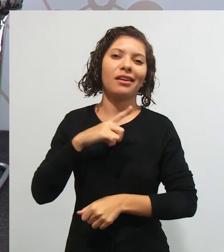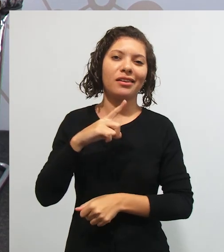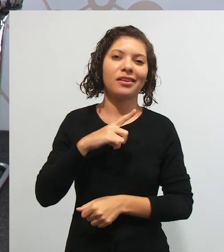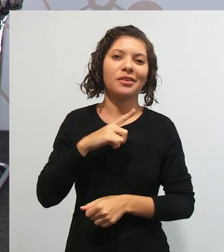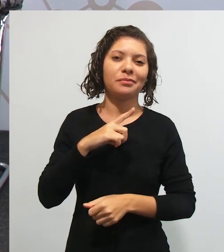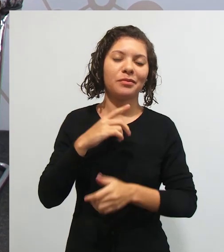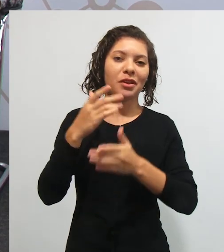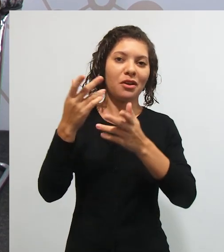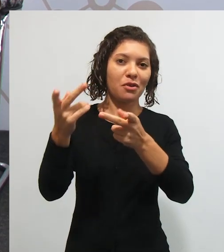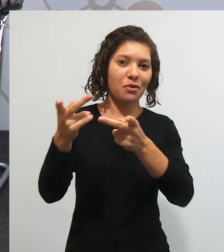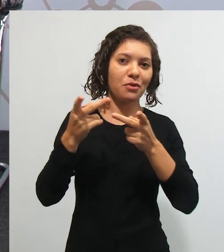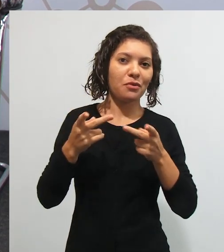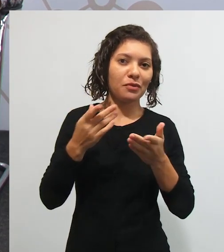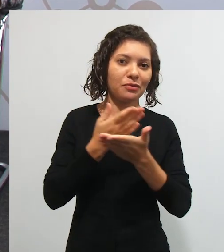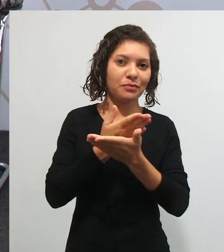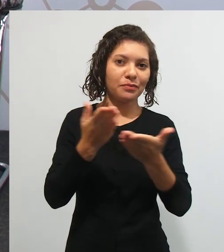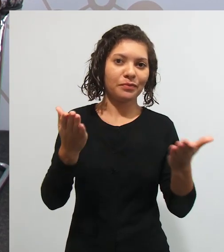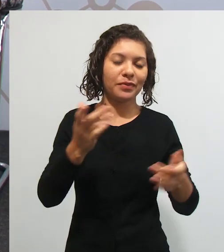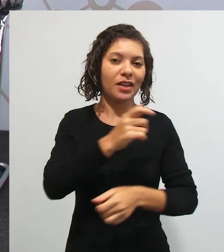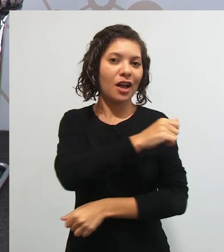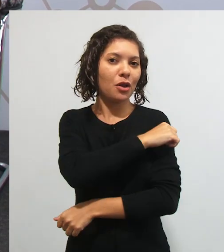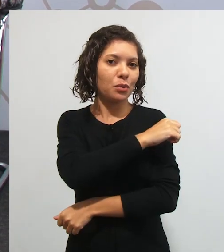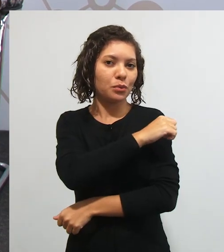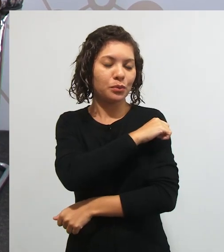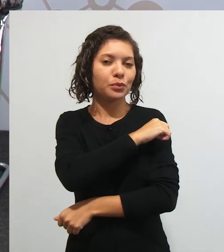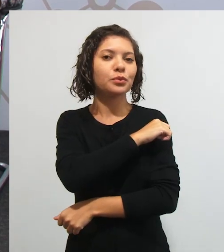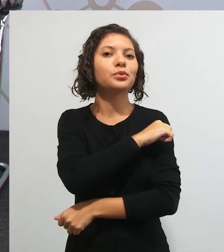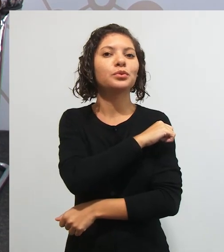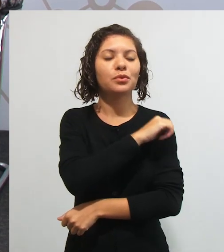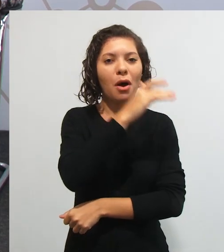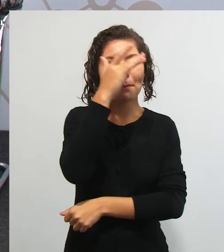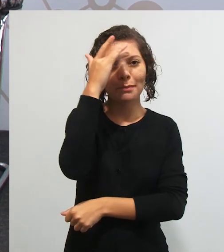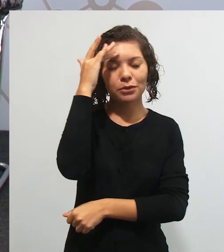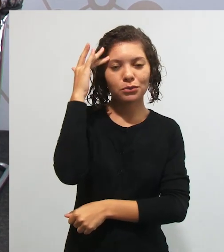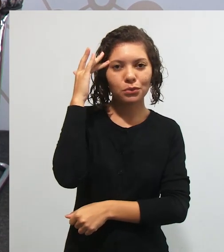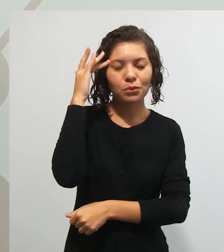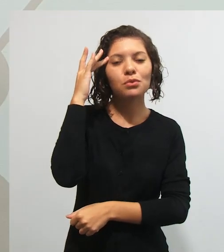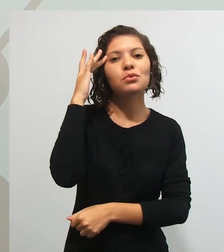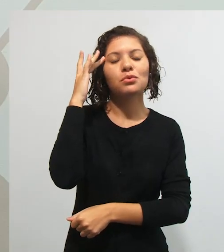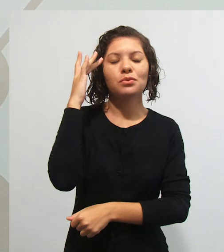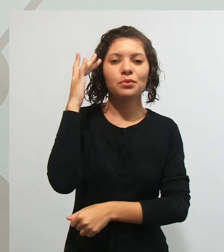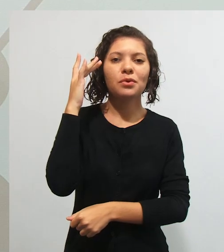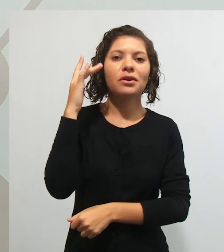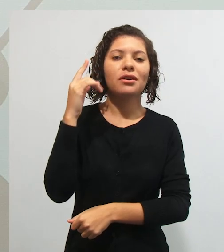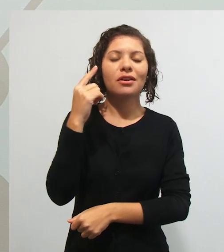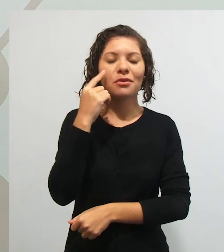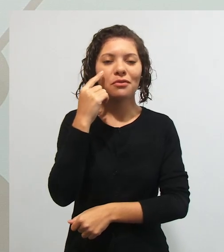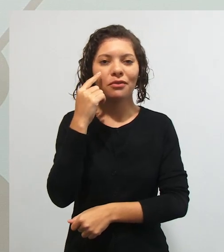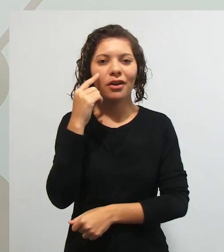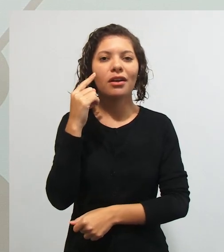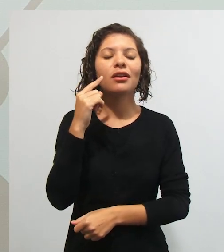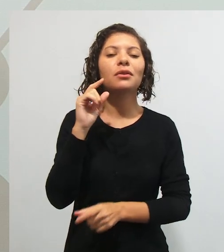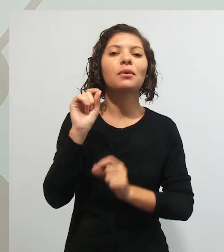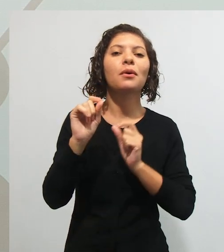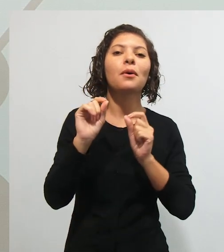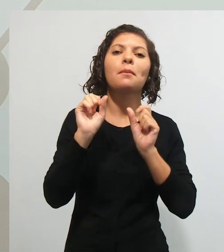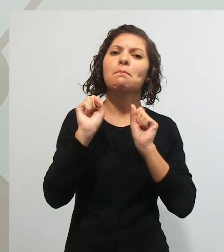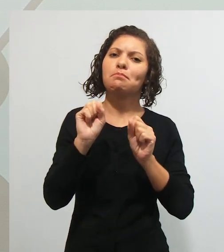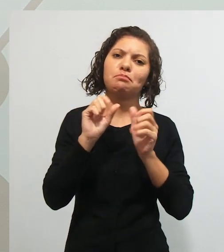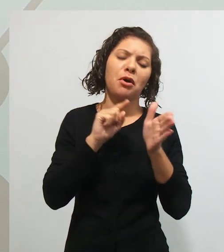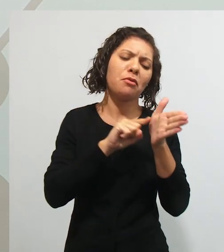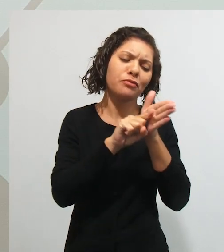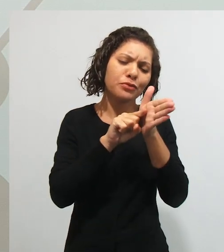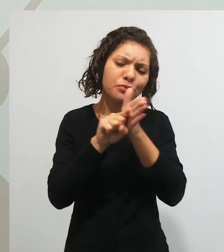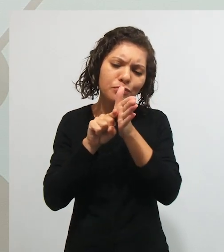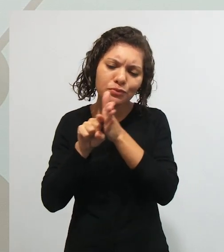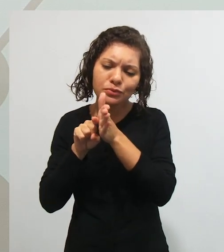seus alunos, né, todas as pessoas que estão nos assistindo, nos ouvindo, pesquisem a